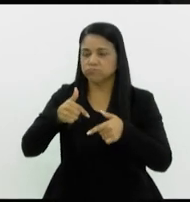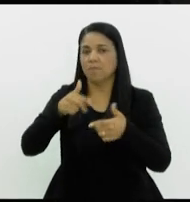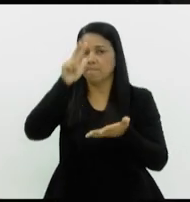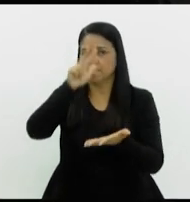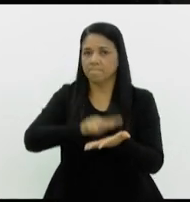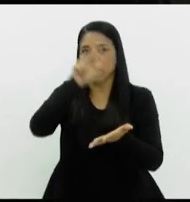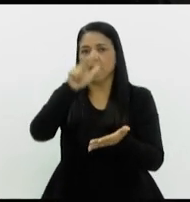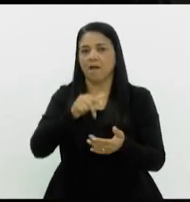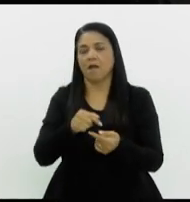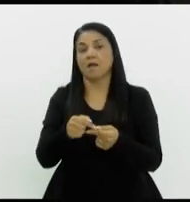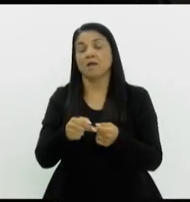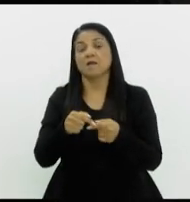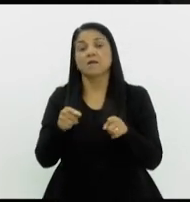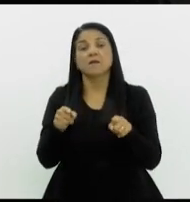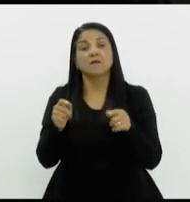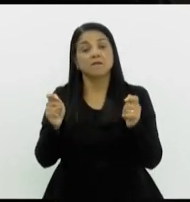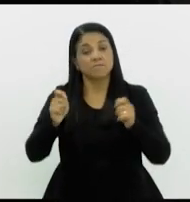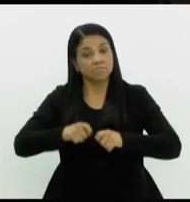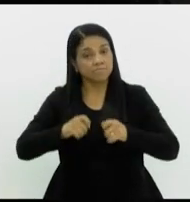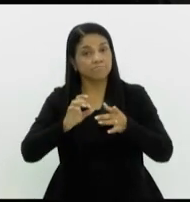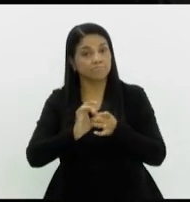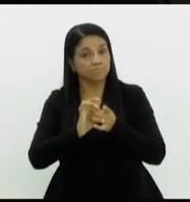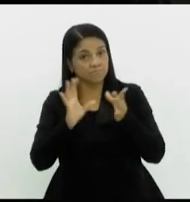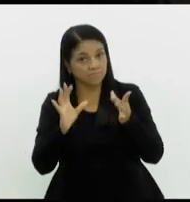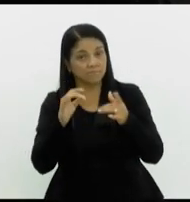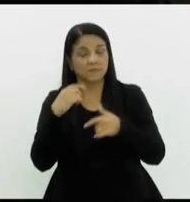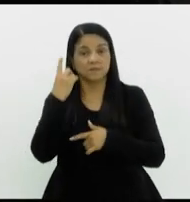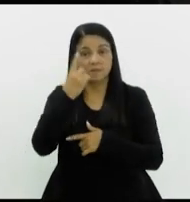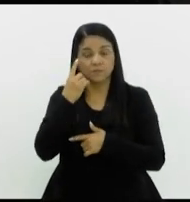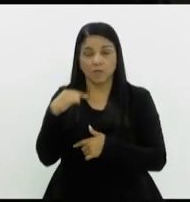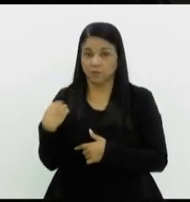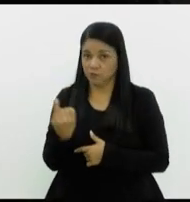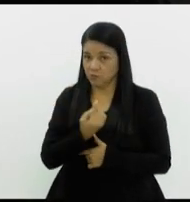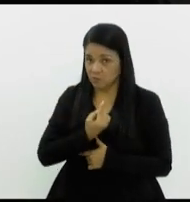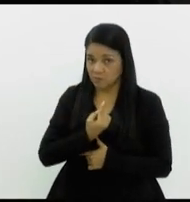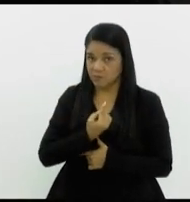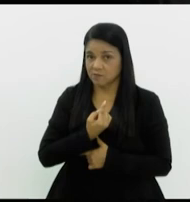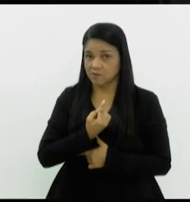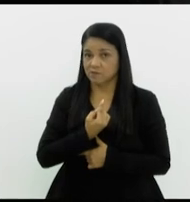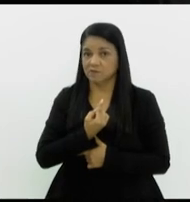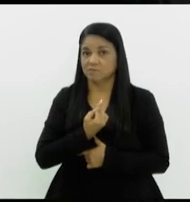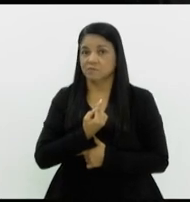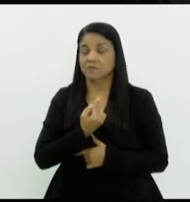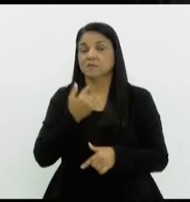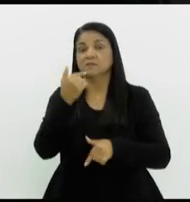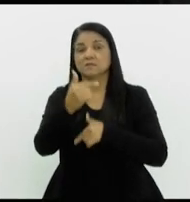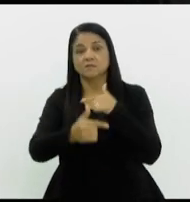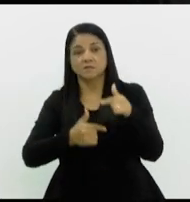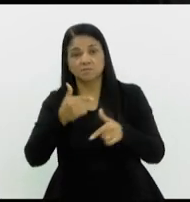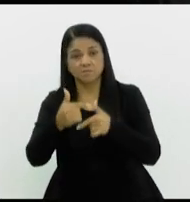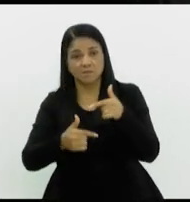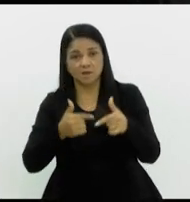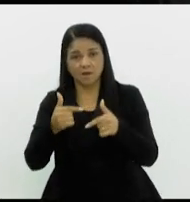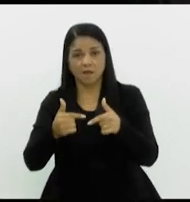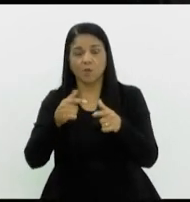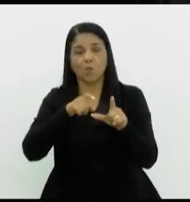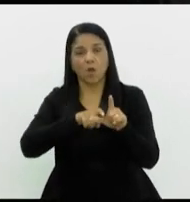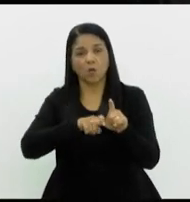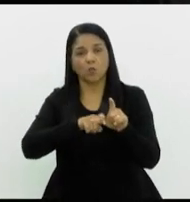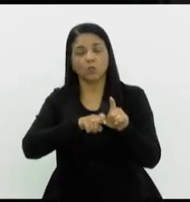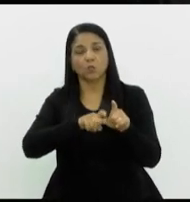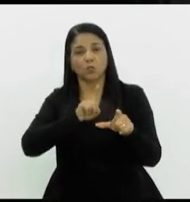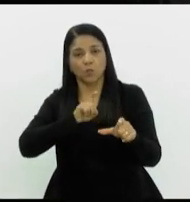Ele permitirá que nós, deputados estaduais, possamos trabalhar com mais autonomia